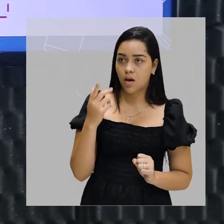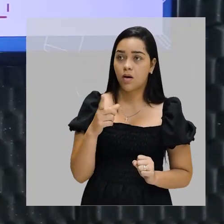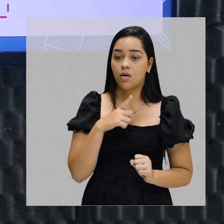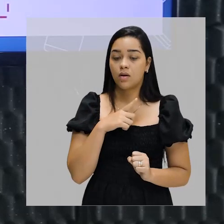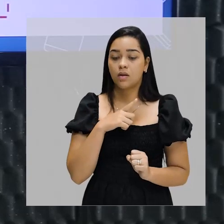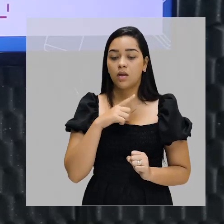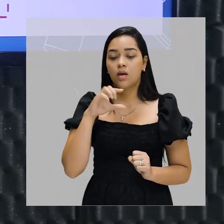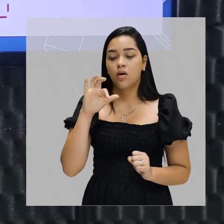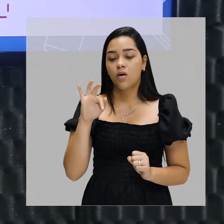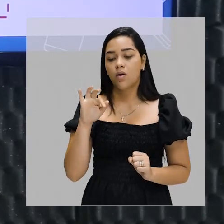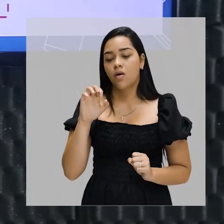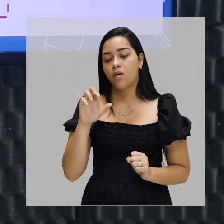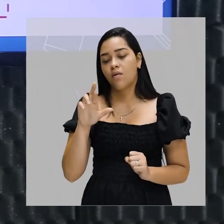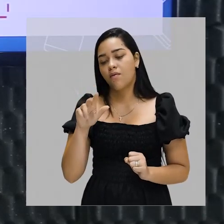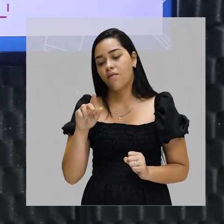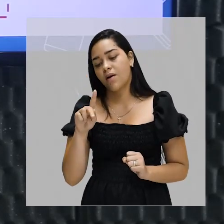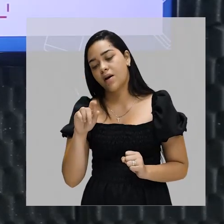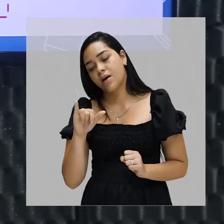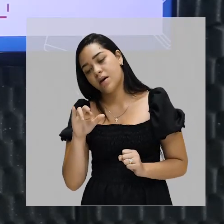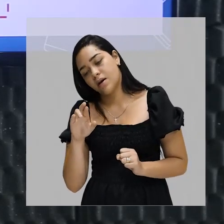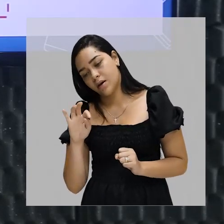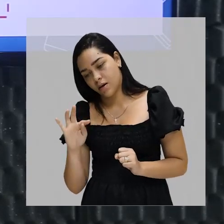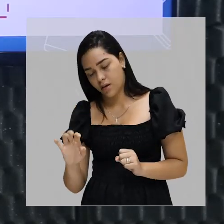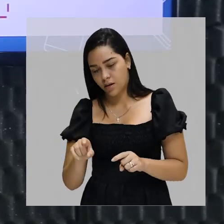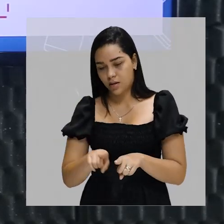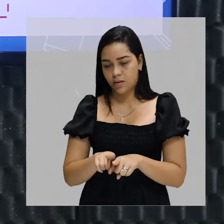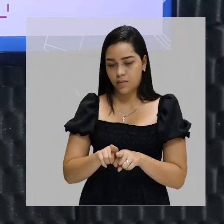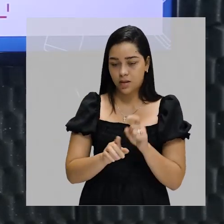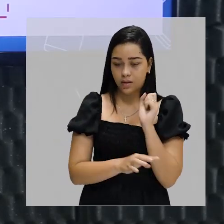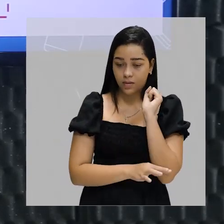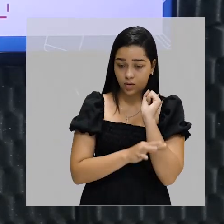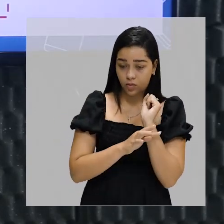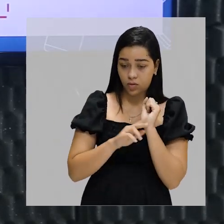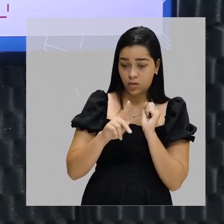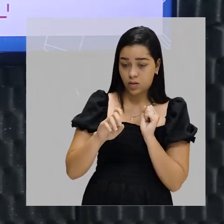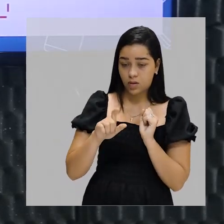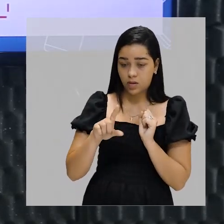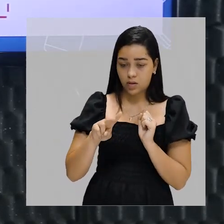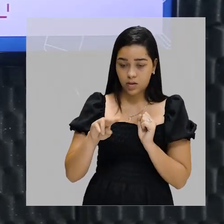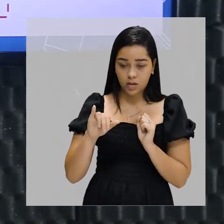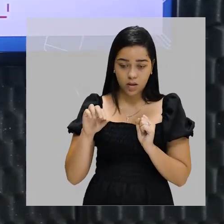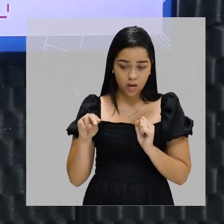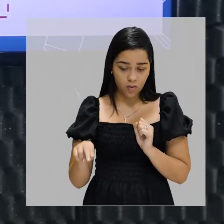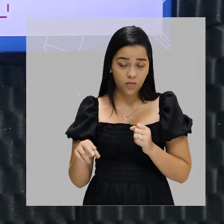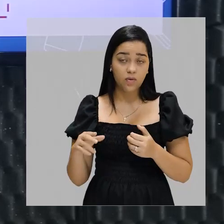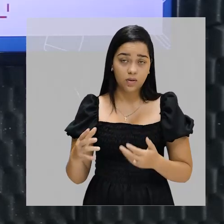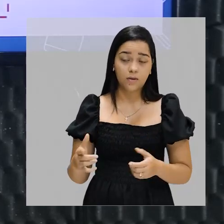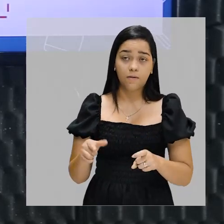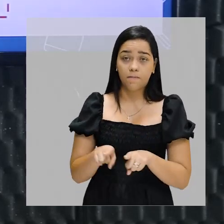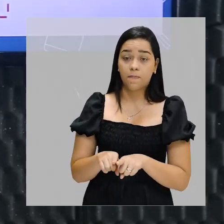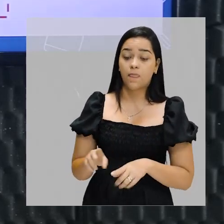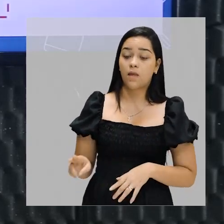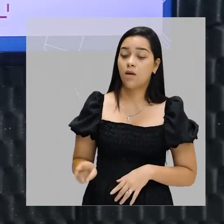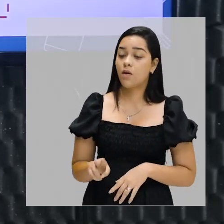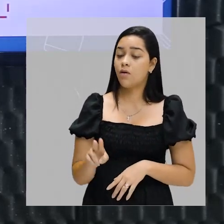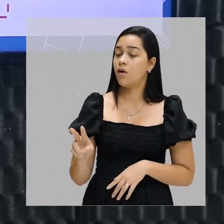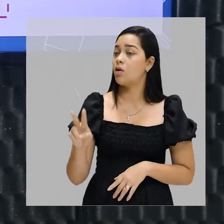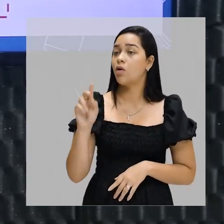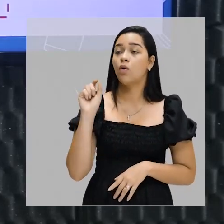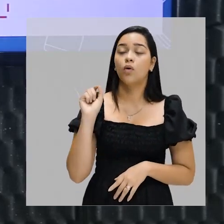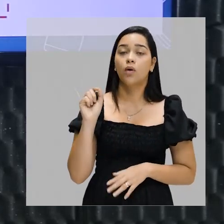grau Fahrenheit e a temperatura Kelvin. Lembrando que a temperatura Kelvin é o valor, é a